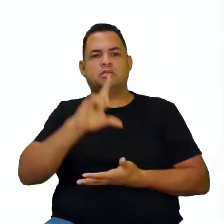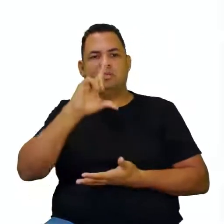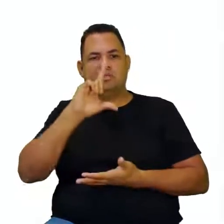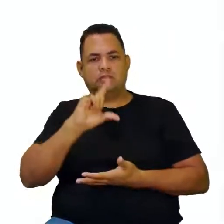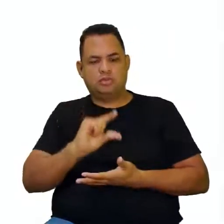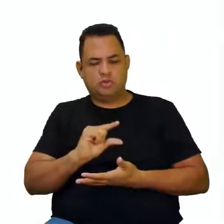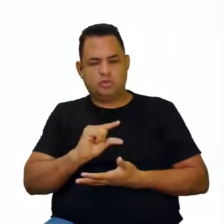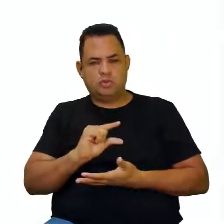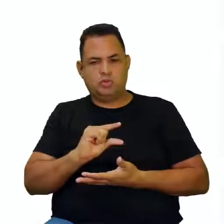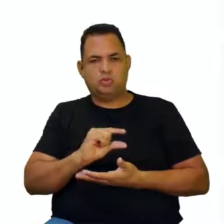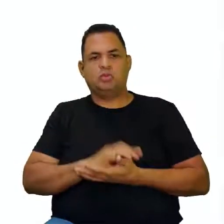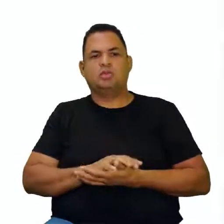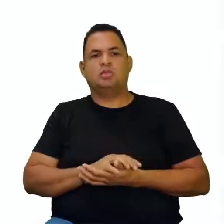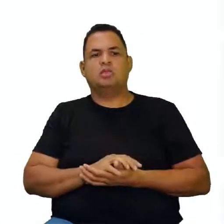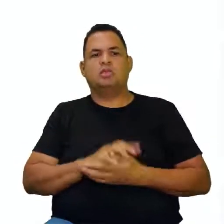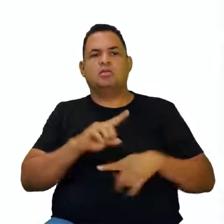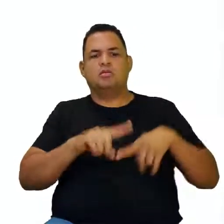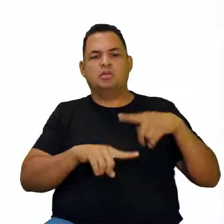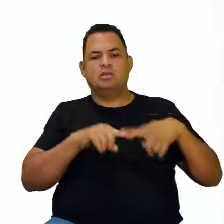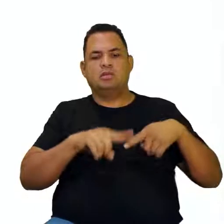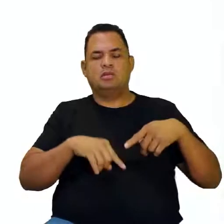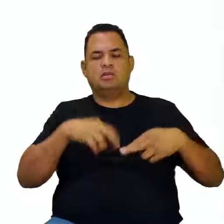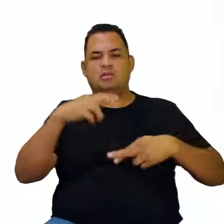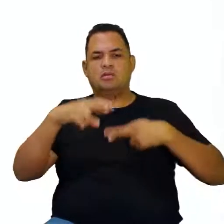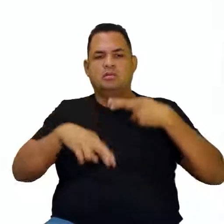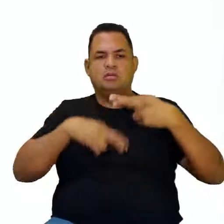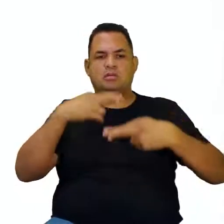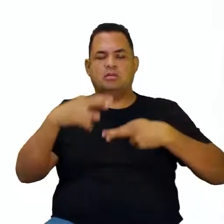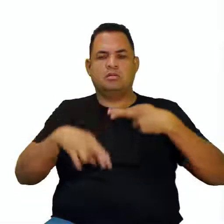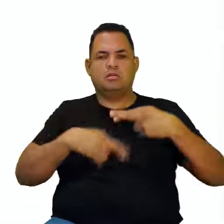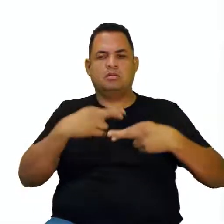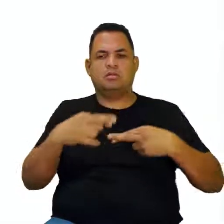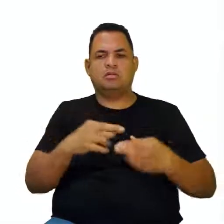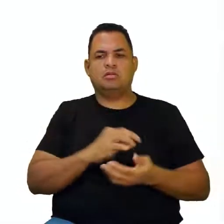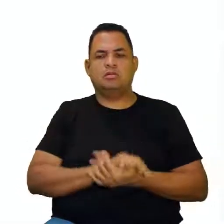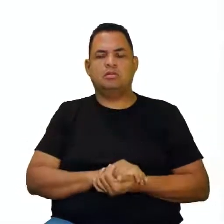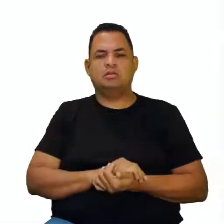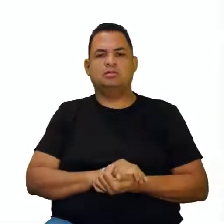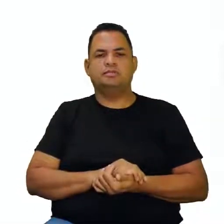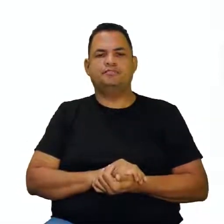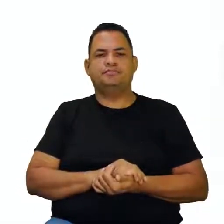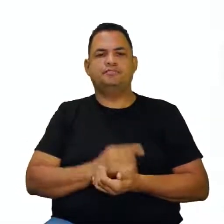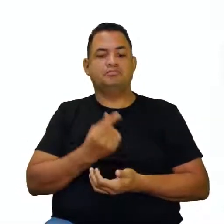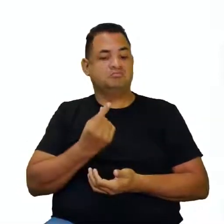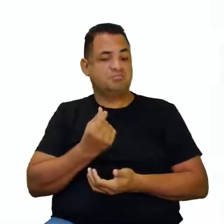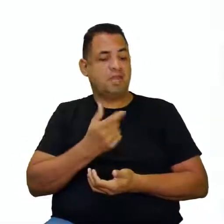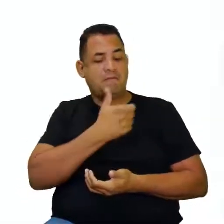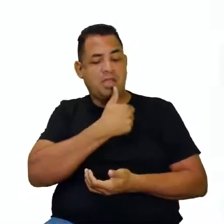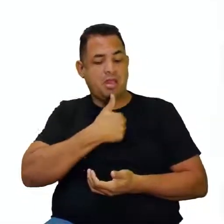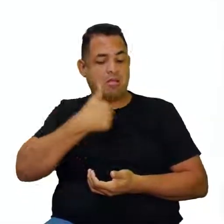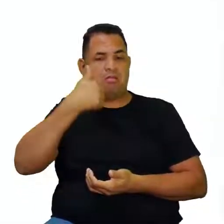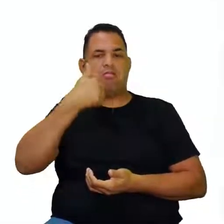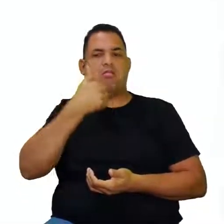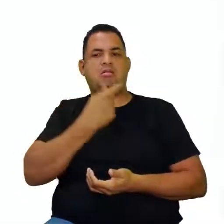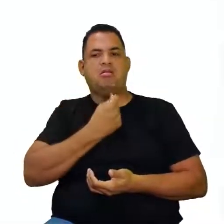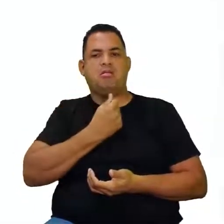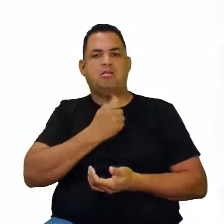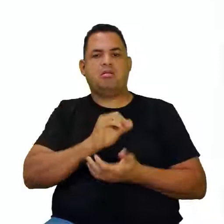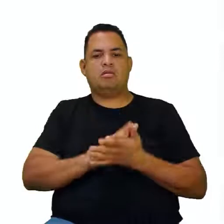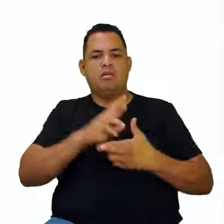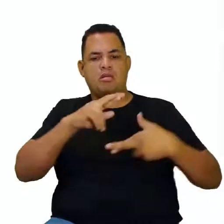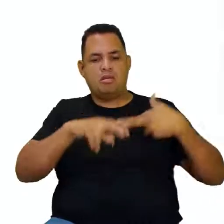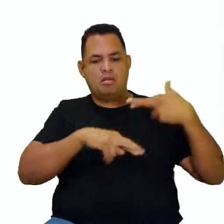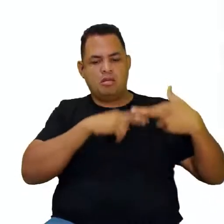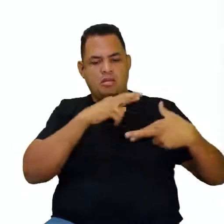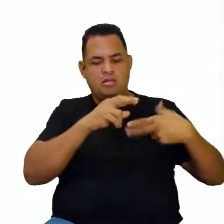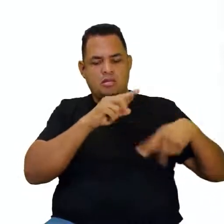quê? Inferior para o material reciclado. Então, para ele sai mais vantajoso reciclar